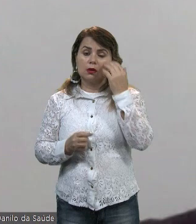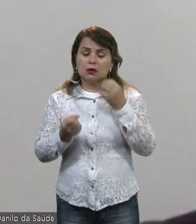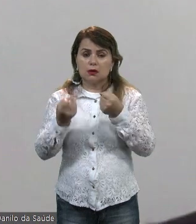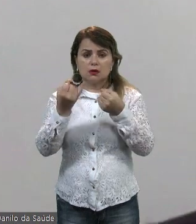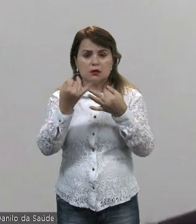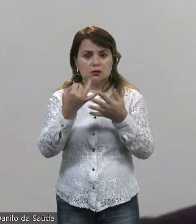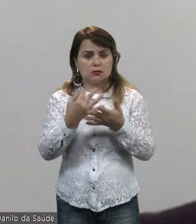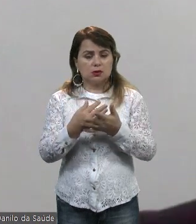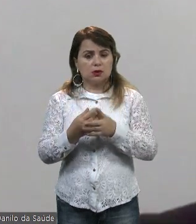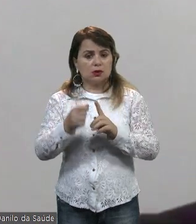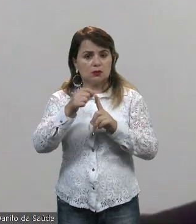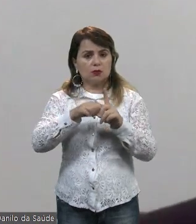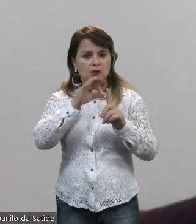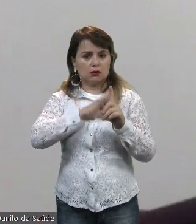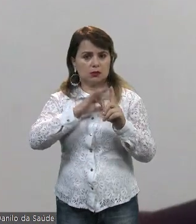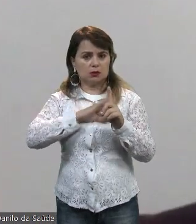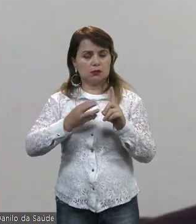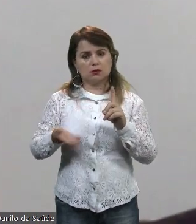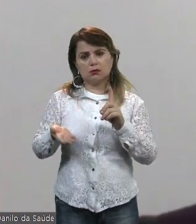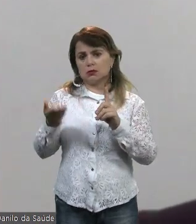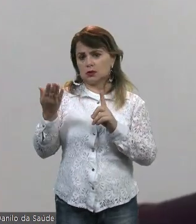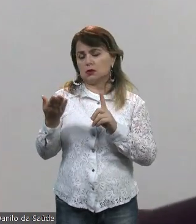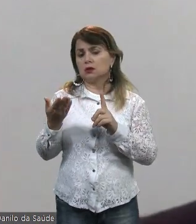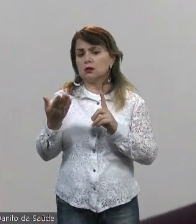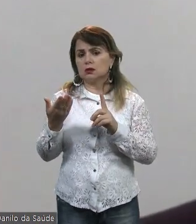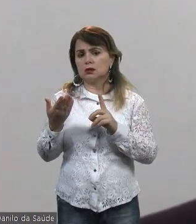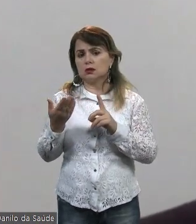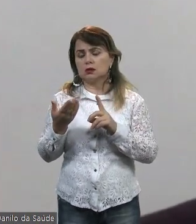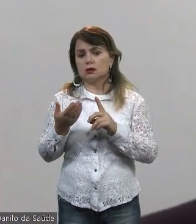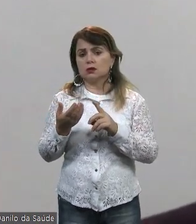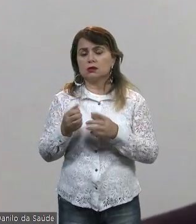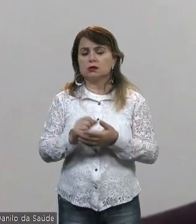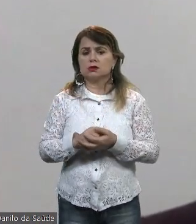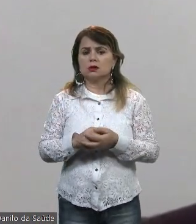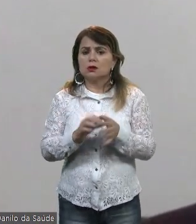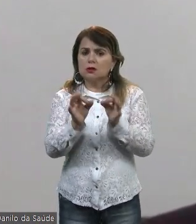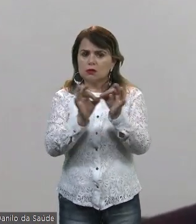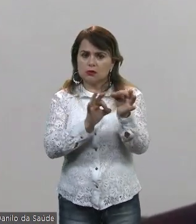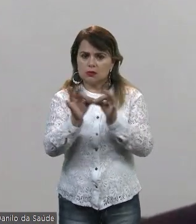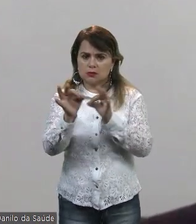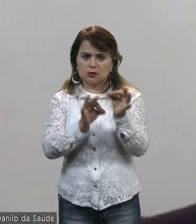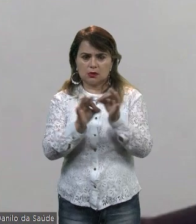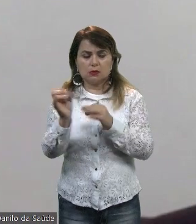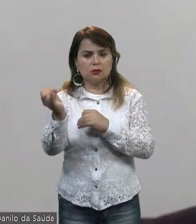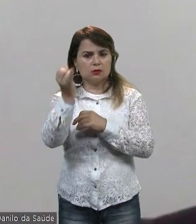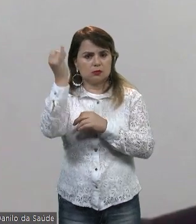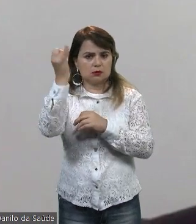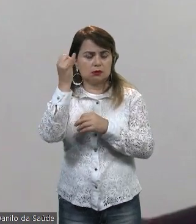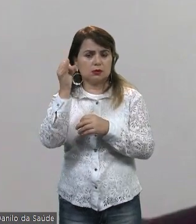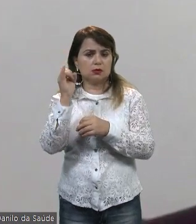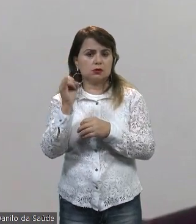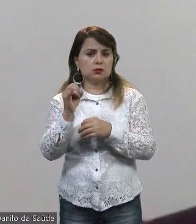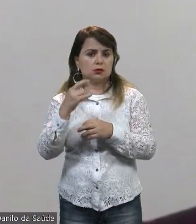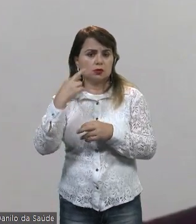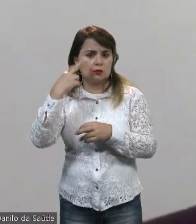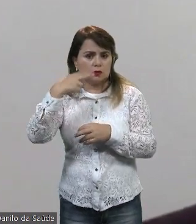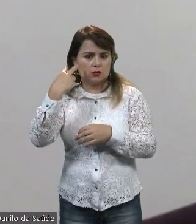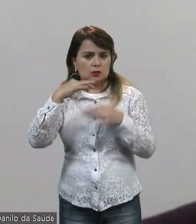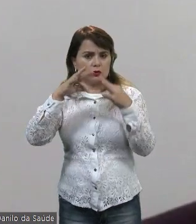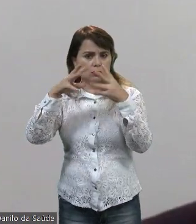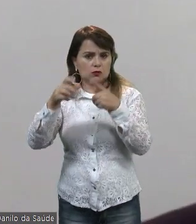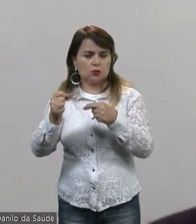desses profissionais. É importante ressaltar que esse projeto teve o apoio de todos os vereadores,